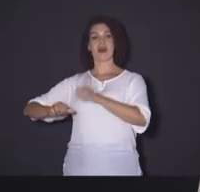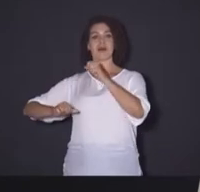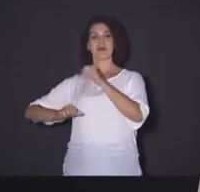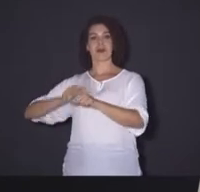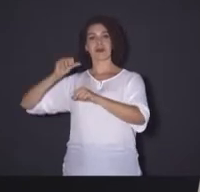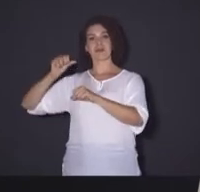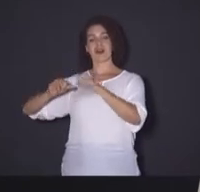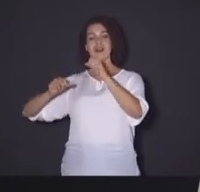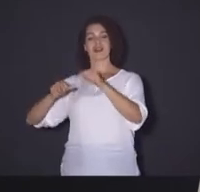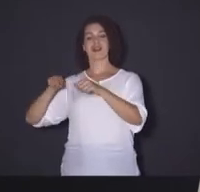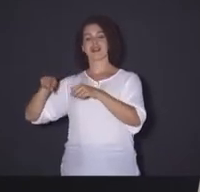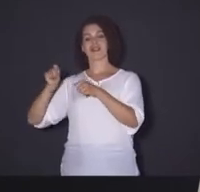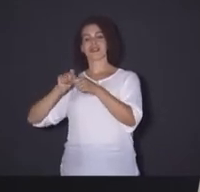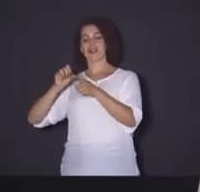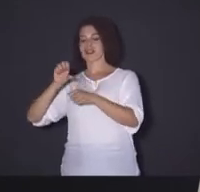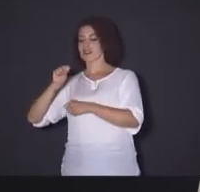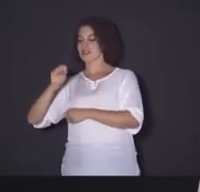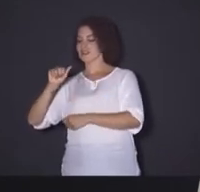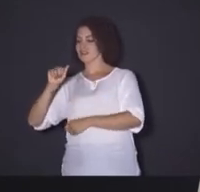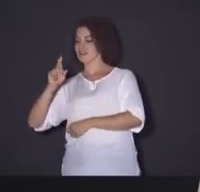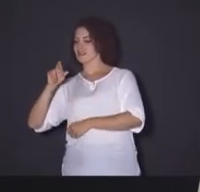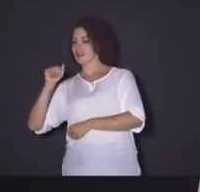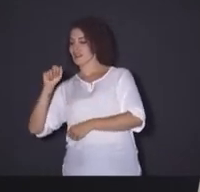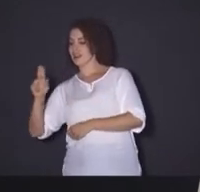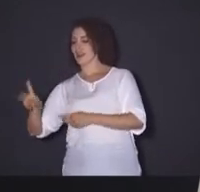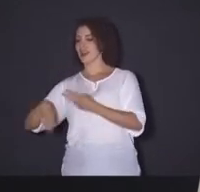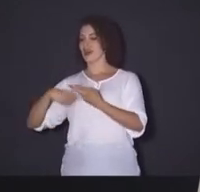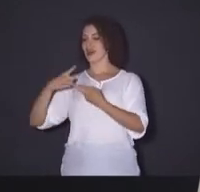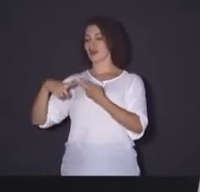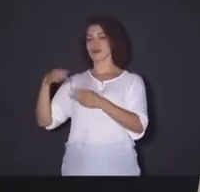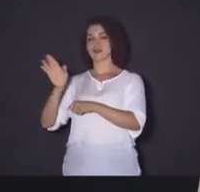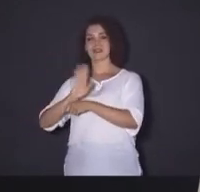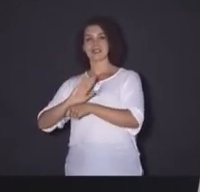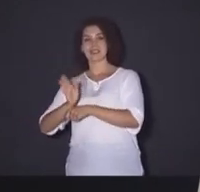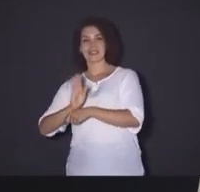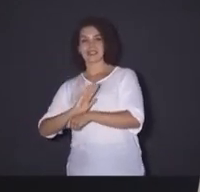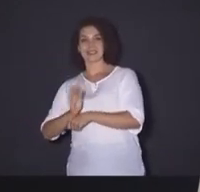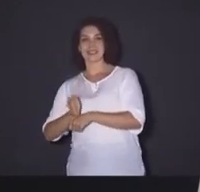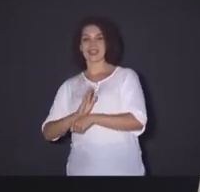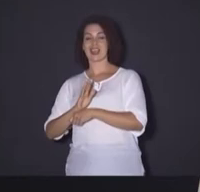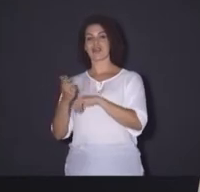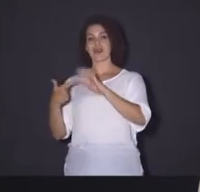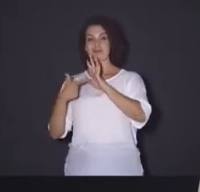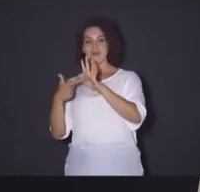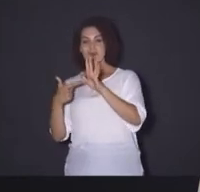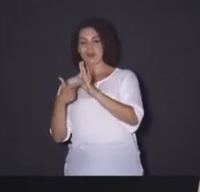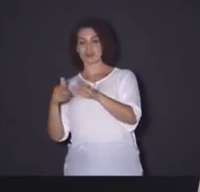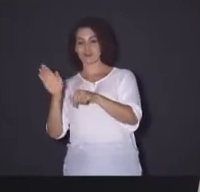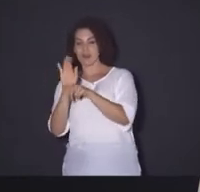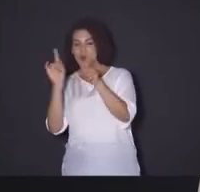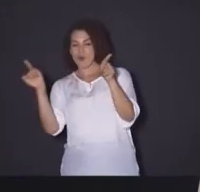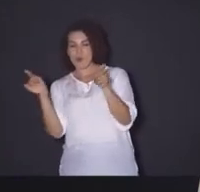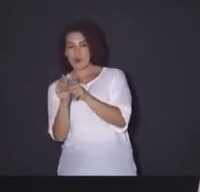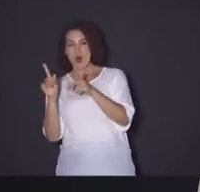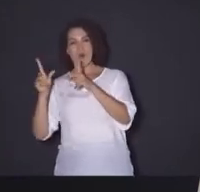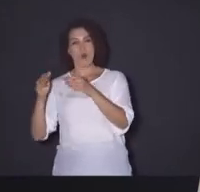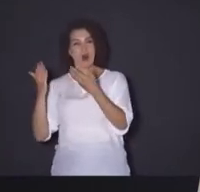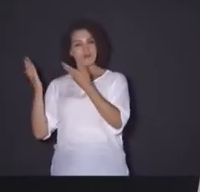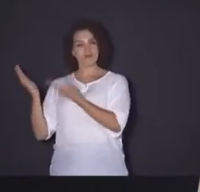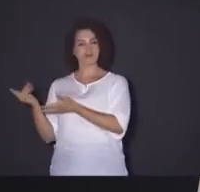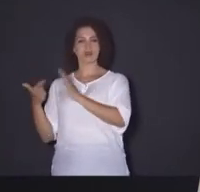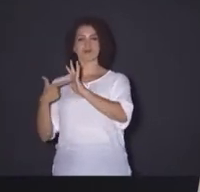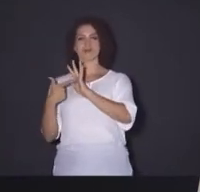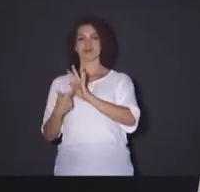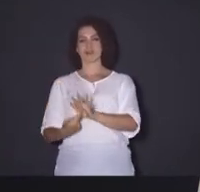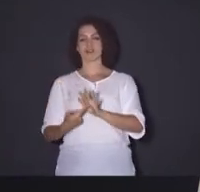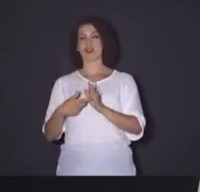gente faz sarau, e a gente faz cinema mostrando os curtas que a própria comunidade faz. Entende? Eu sempre olho para você, porque